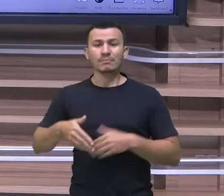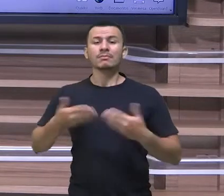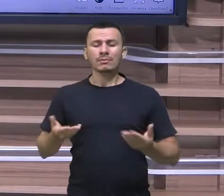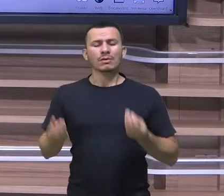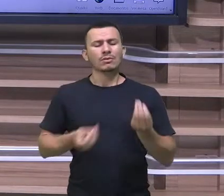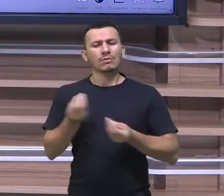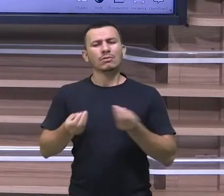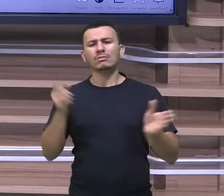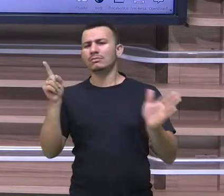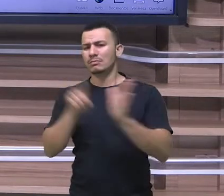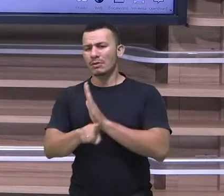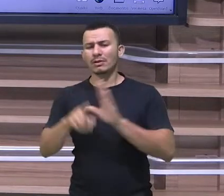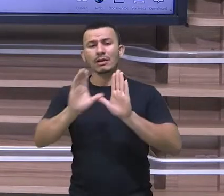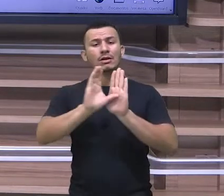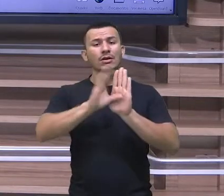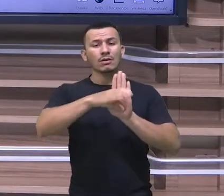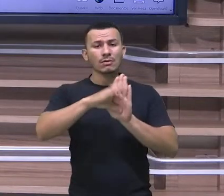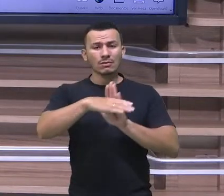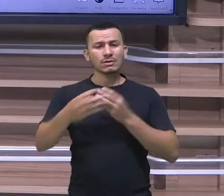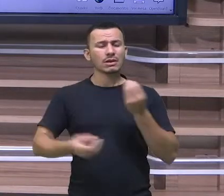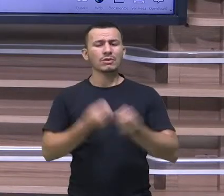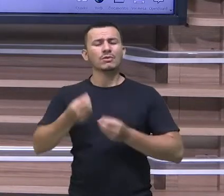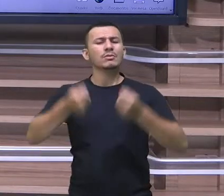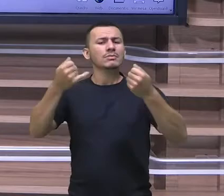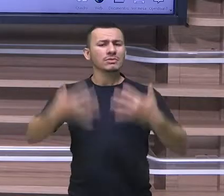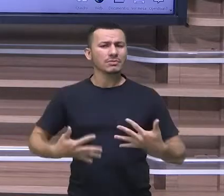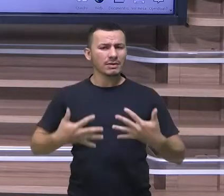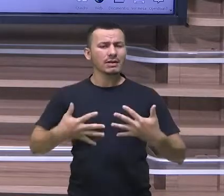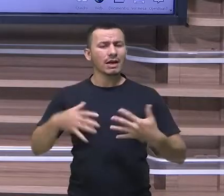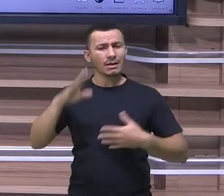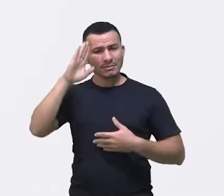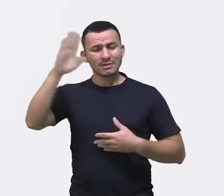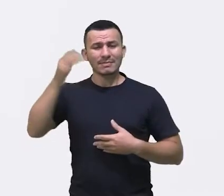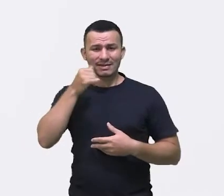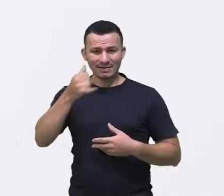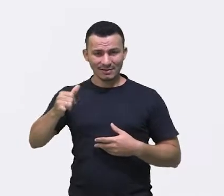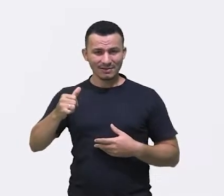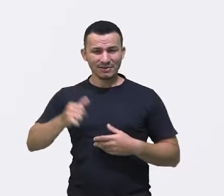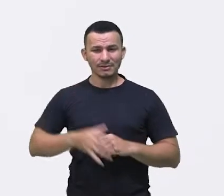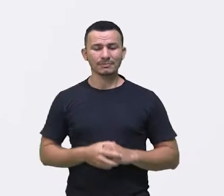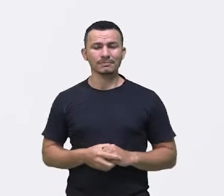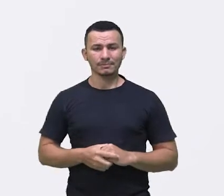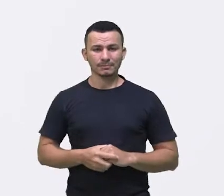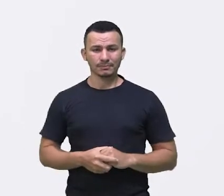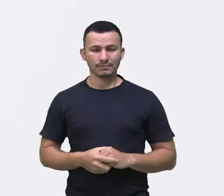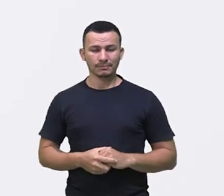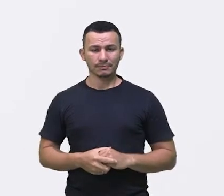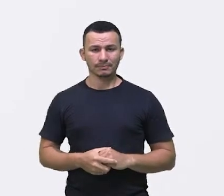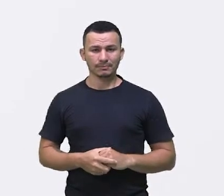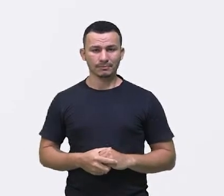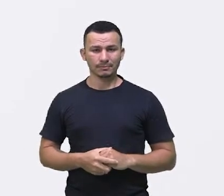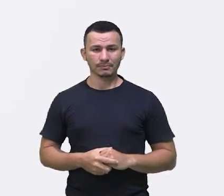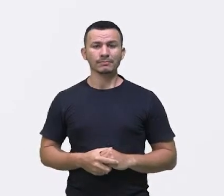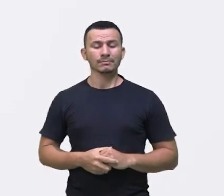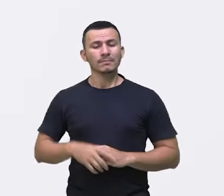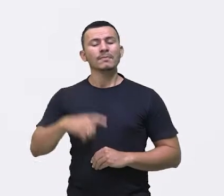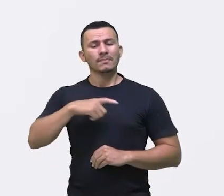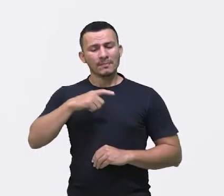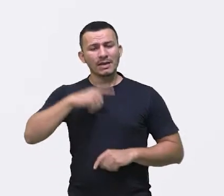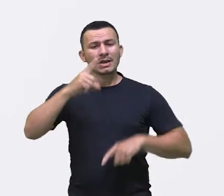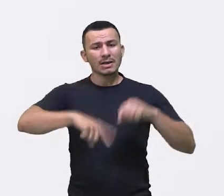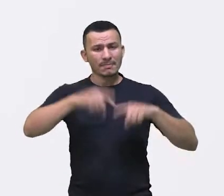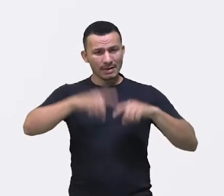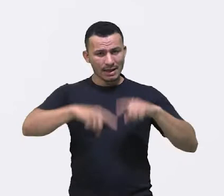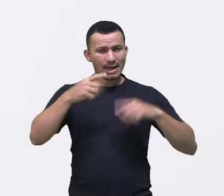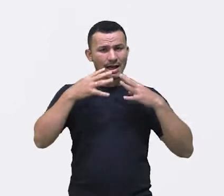o que é o conceito ou como a gente pode definir fontes de energia. Então, as fontes de energia são recursos naturais